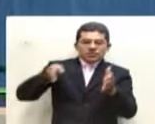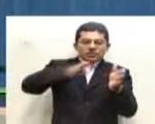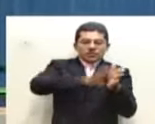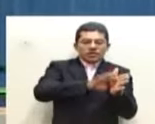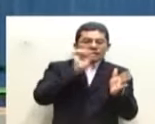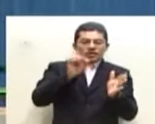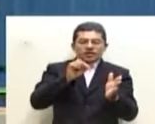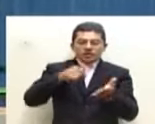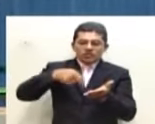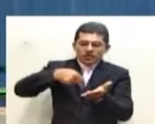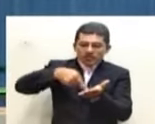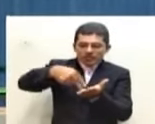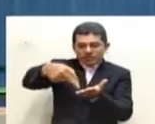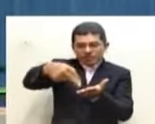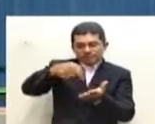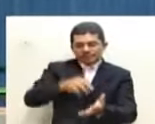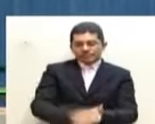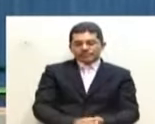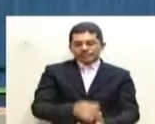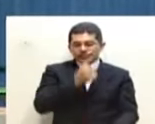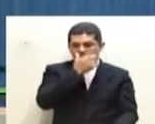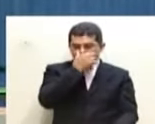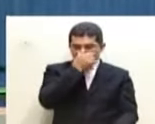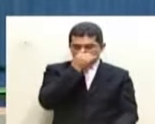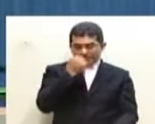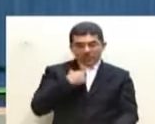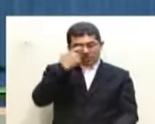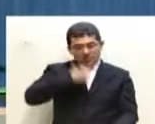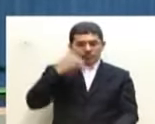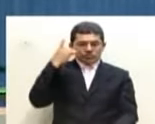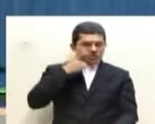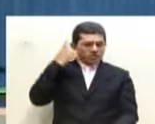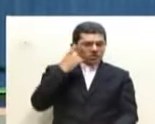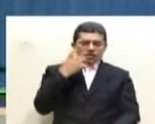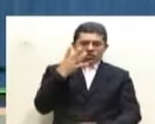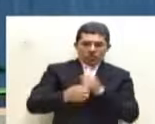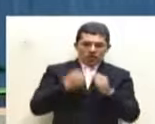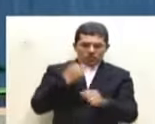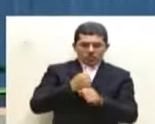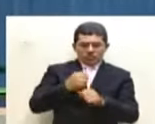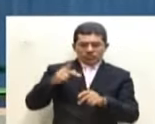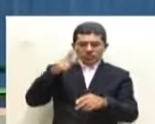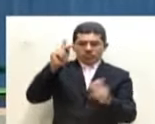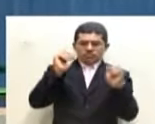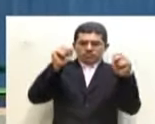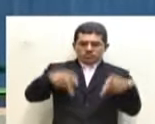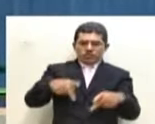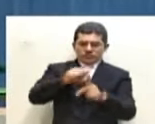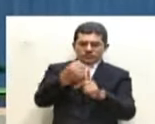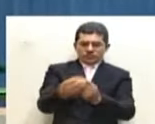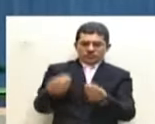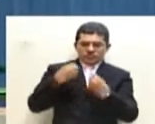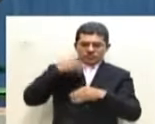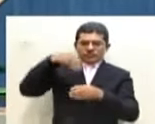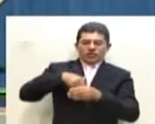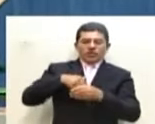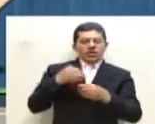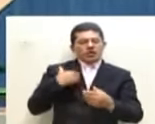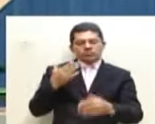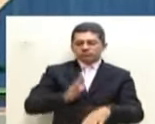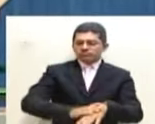o caminhar. Exerci o mandato de deputado em nome do povo do Amazonas. Isso, para mim, é uma